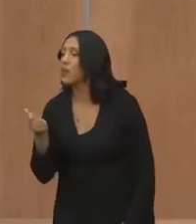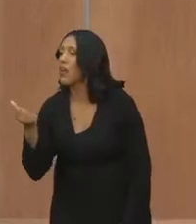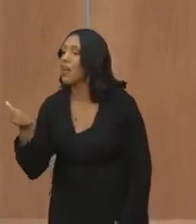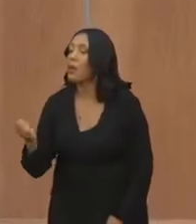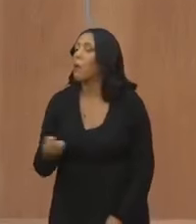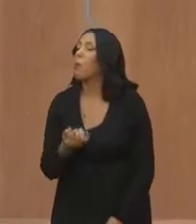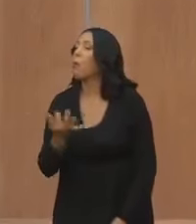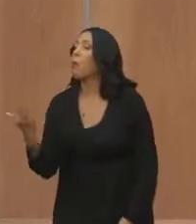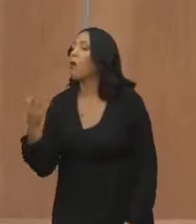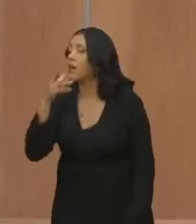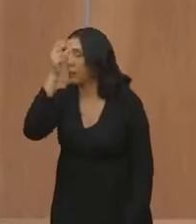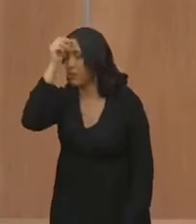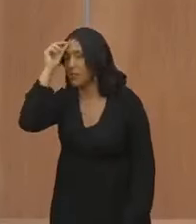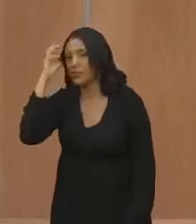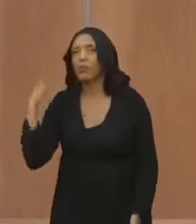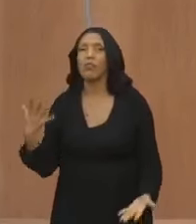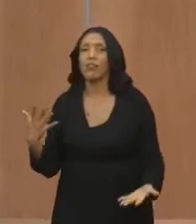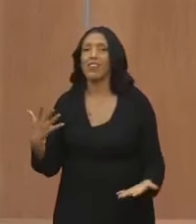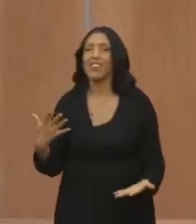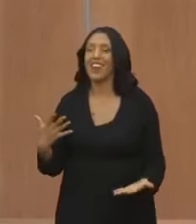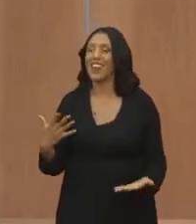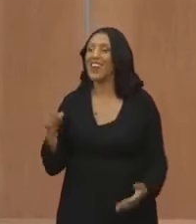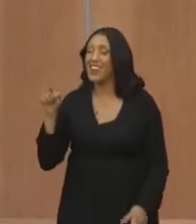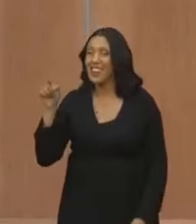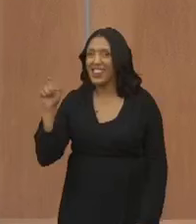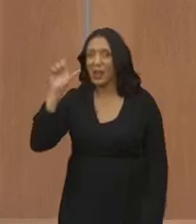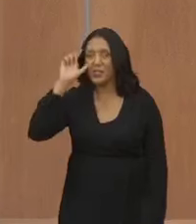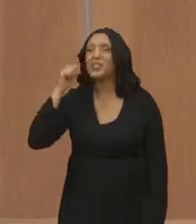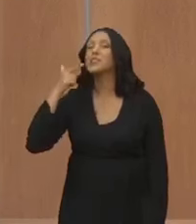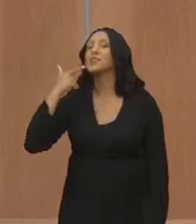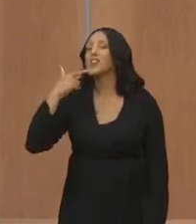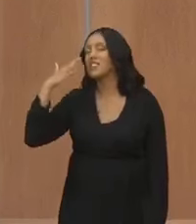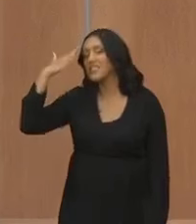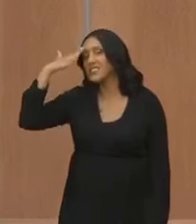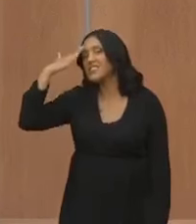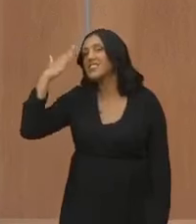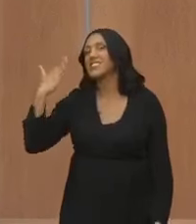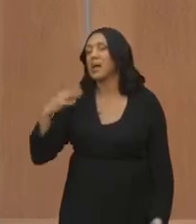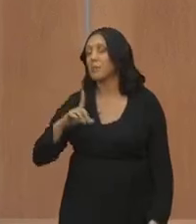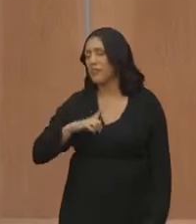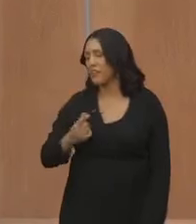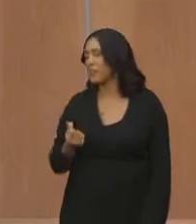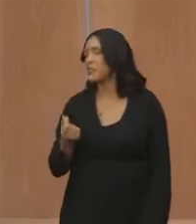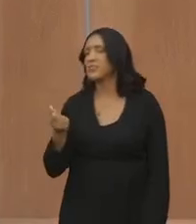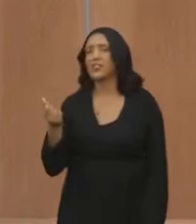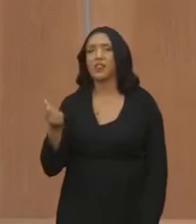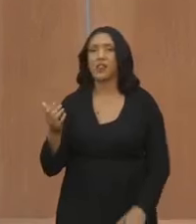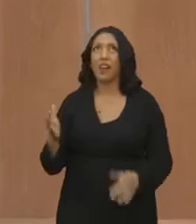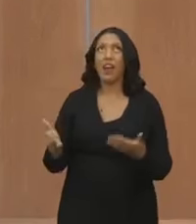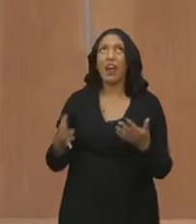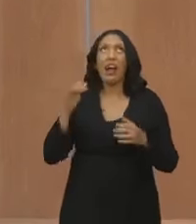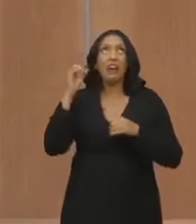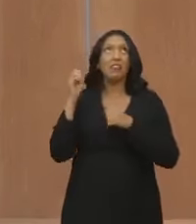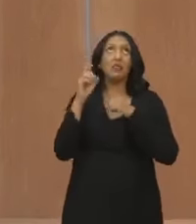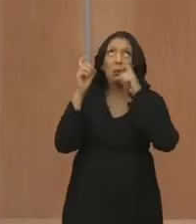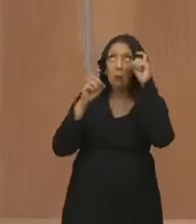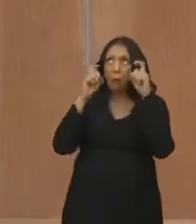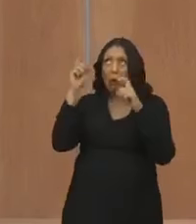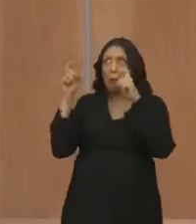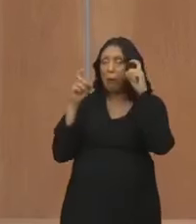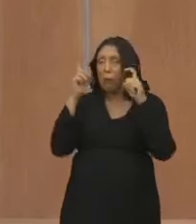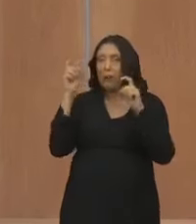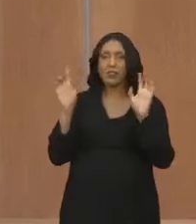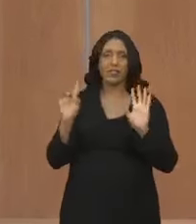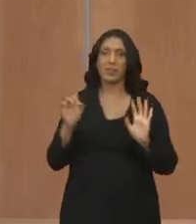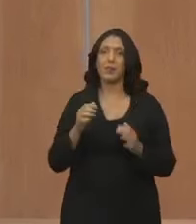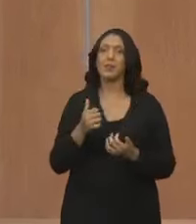deve saber da importância que é desse projeto e nós vamos cobrar. Nós vamos cobrar. A partir do ano que vem, vamos chegar no prefeito e aí, o que